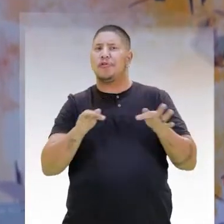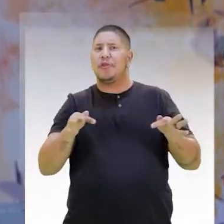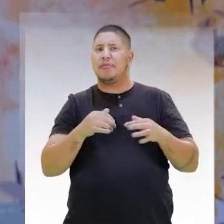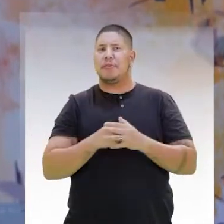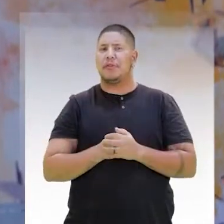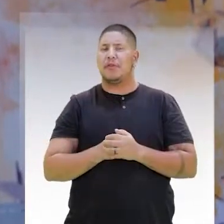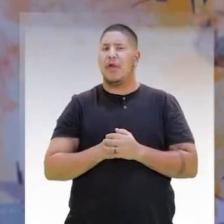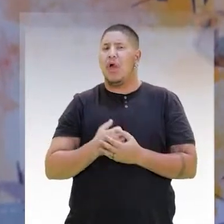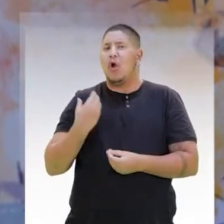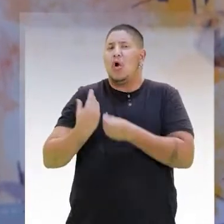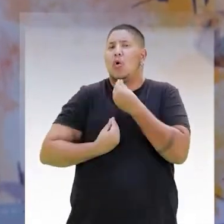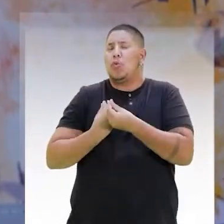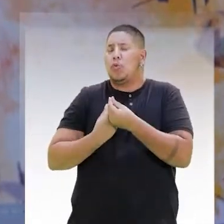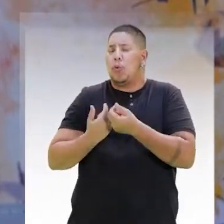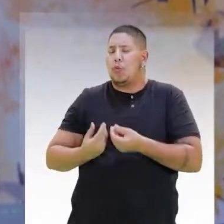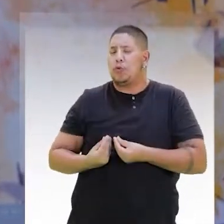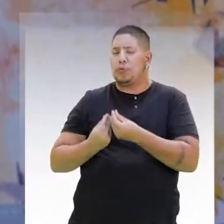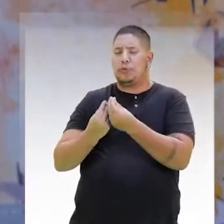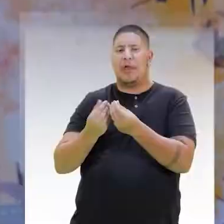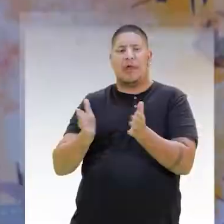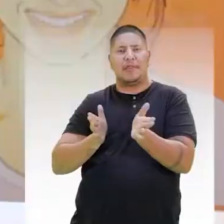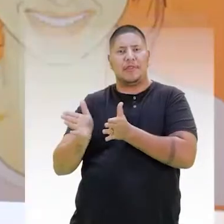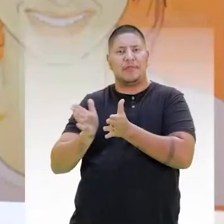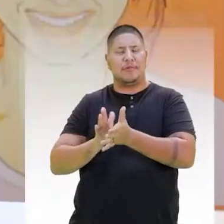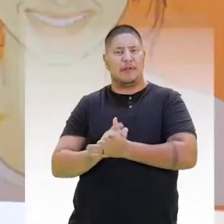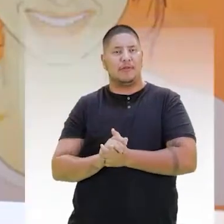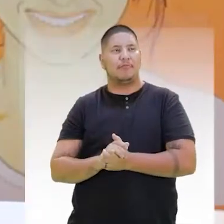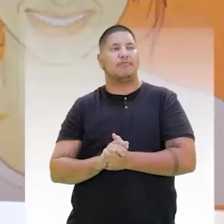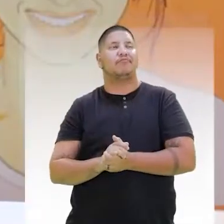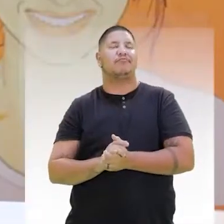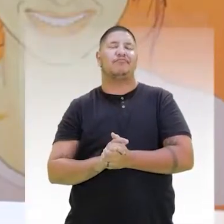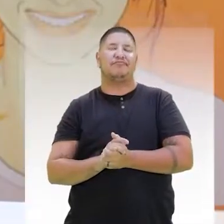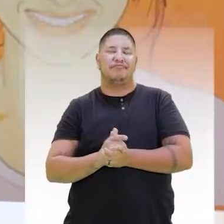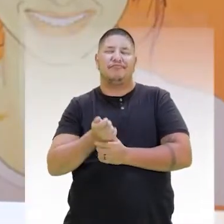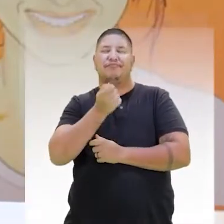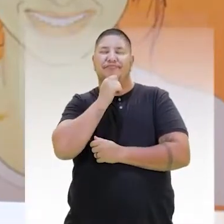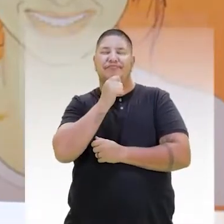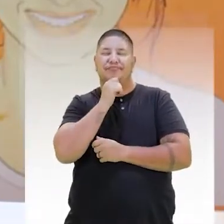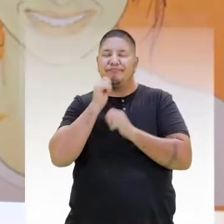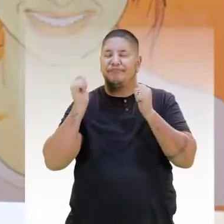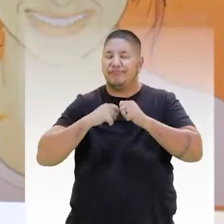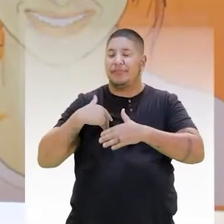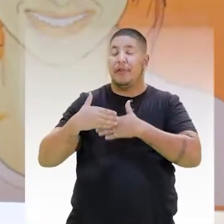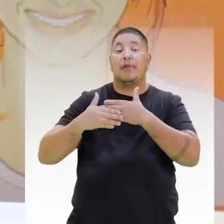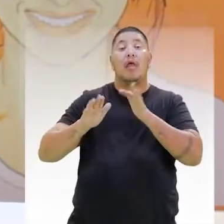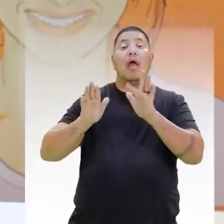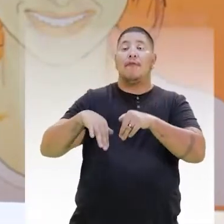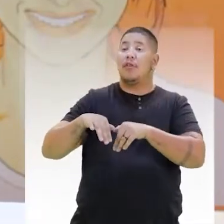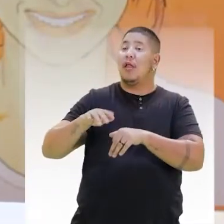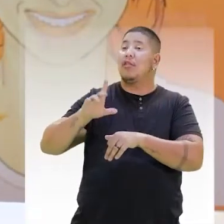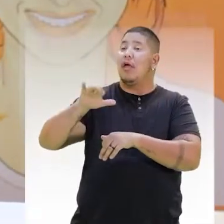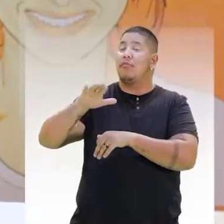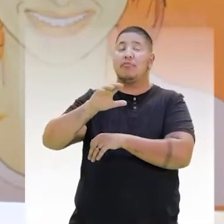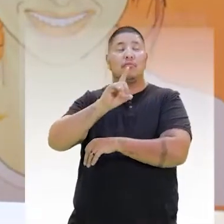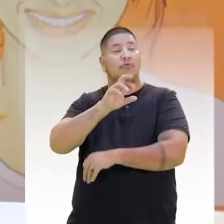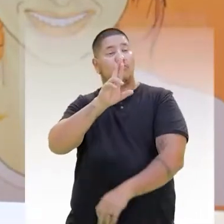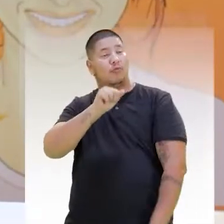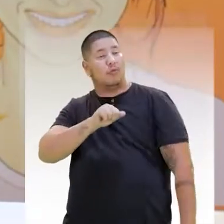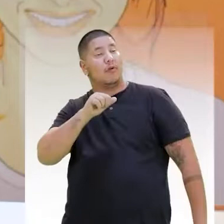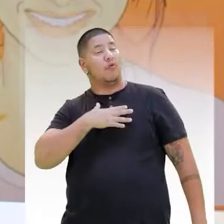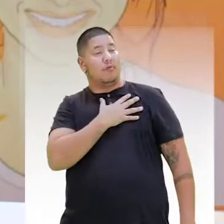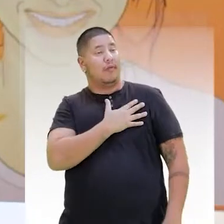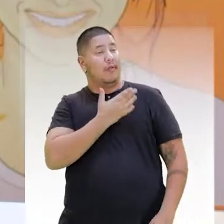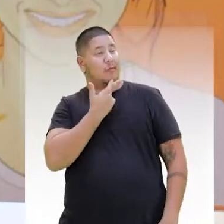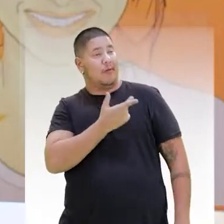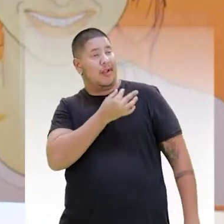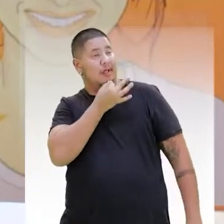simples, como prover a acessibilidade. Ainda temos muito a avançar. Para finalizar, doutora, eu gostaria que a senhora comentasse um pouquinho